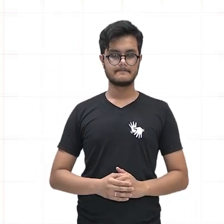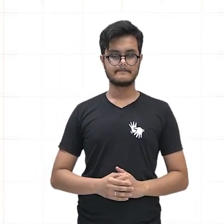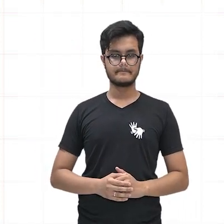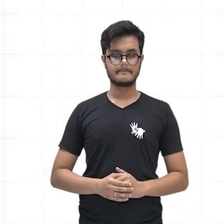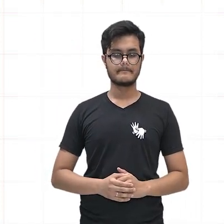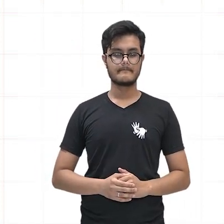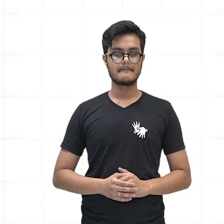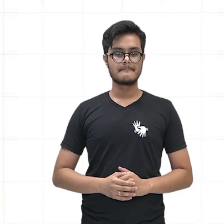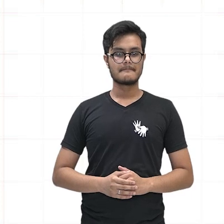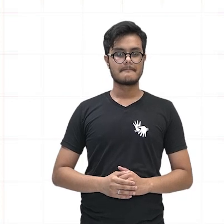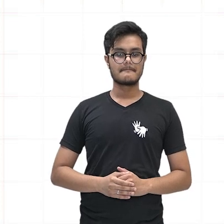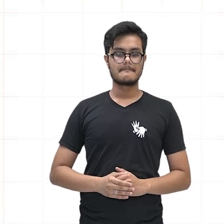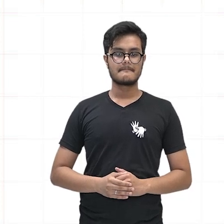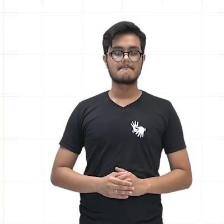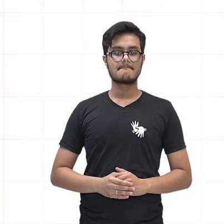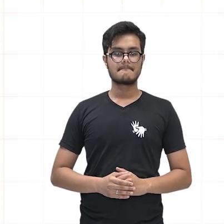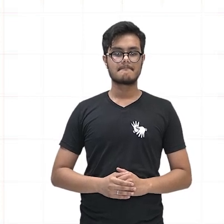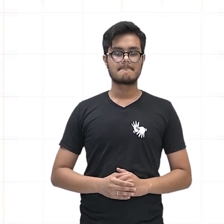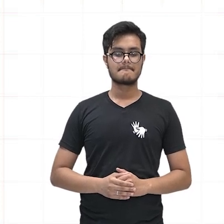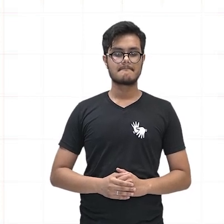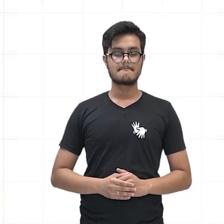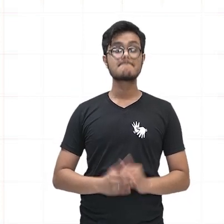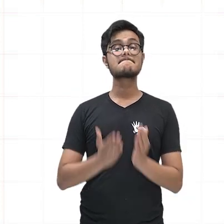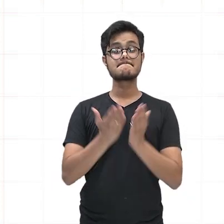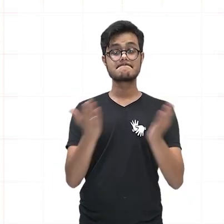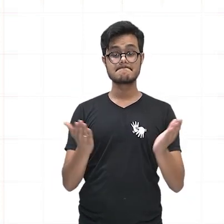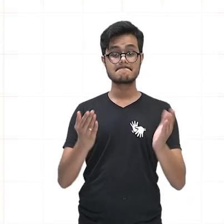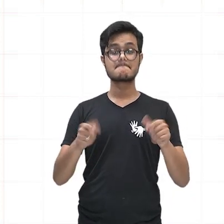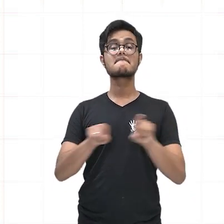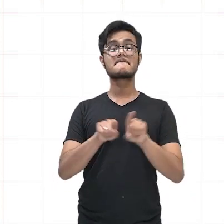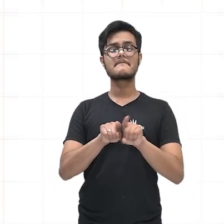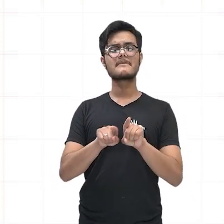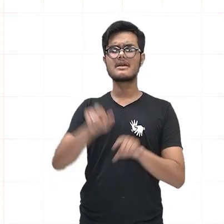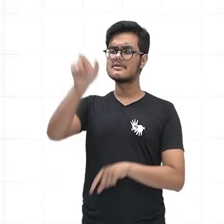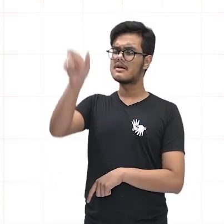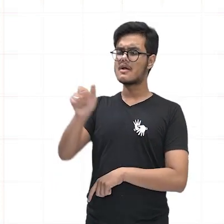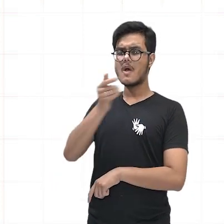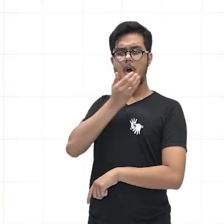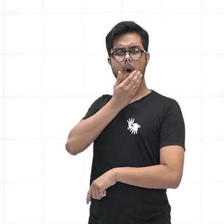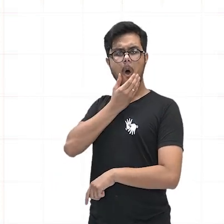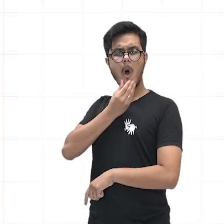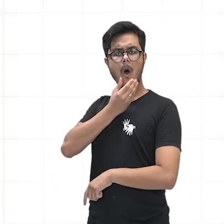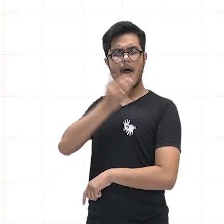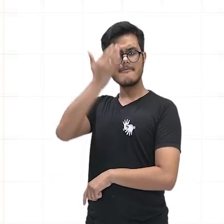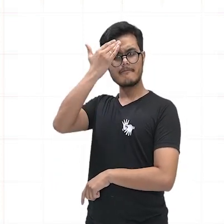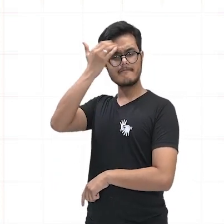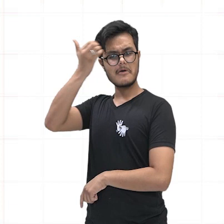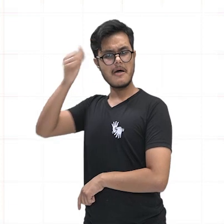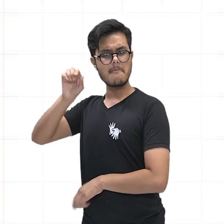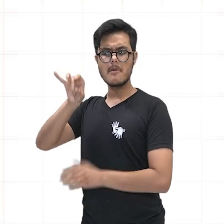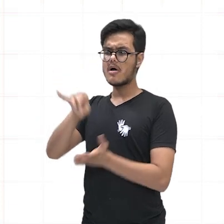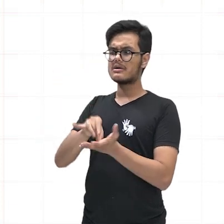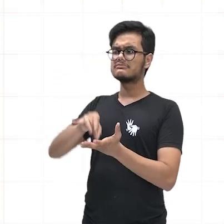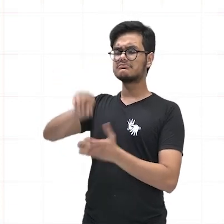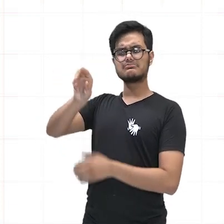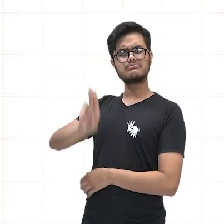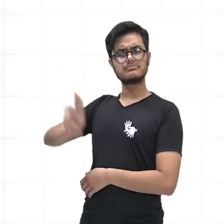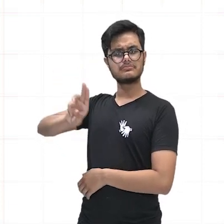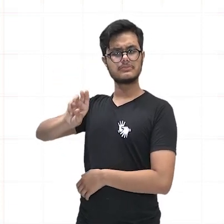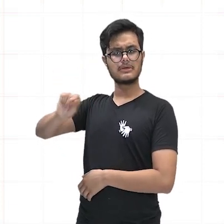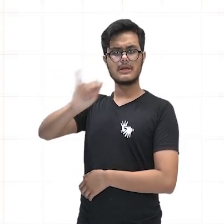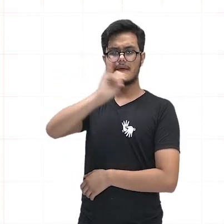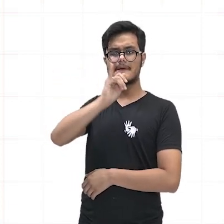entre as suas antes de Cristo né a entre as suas conquistas está aí que ele ficou famoso por realizações na